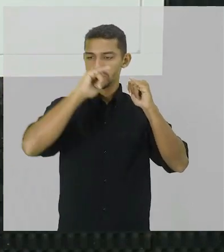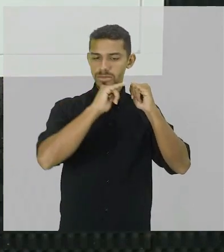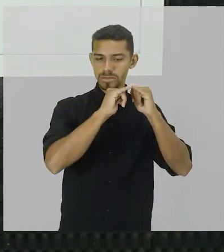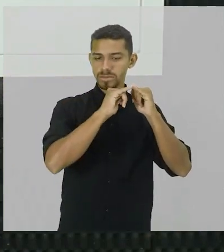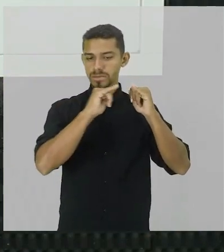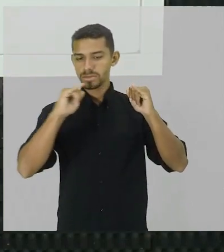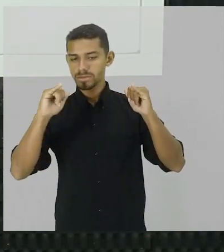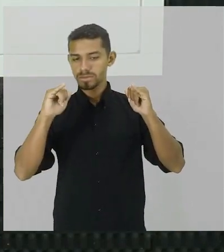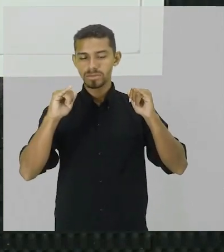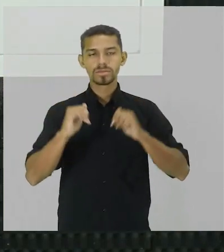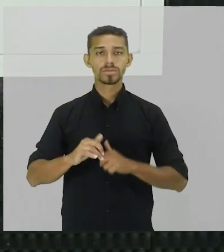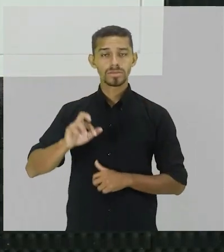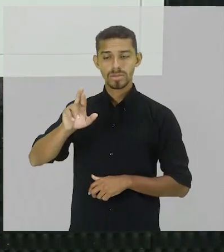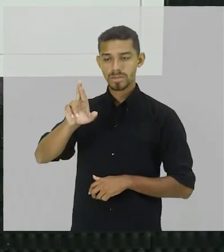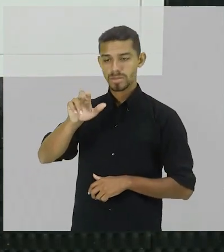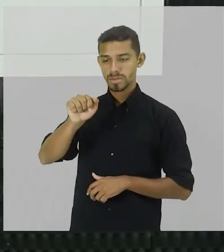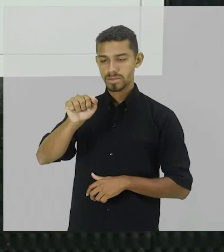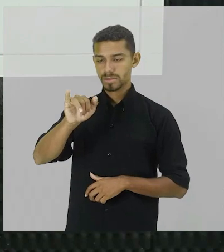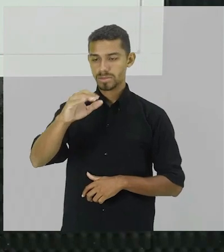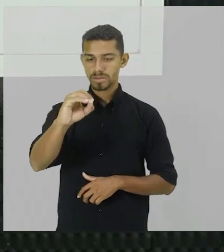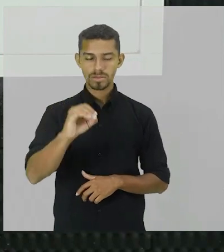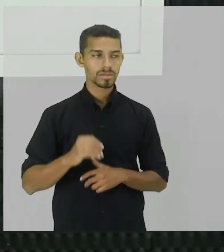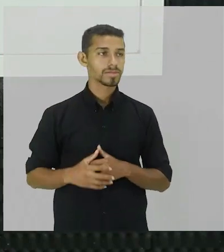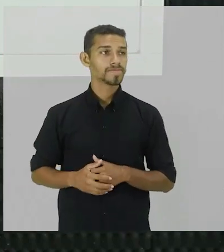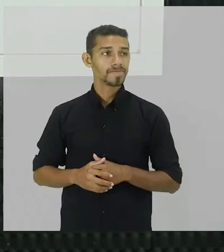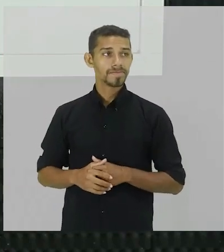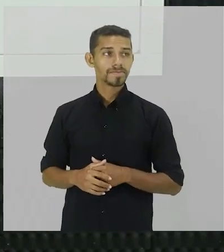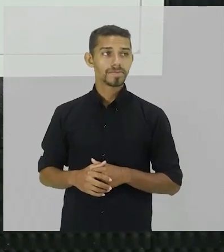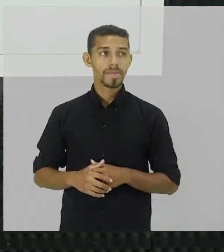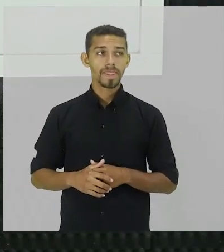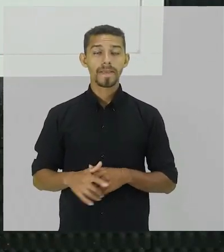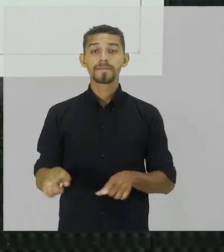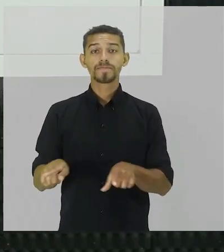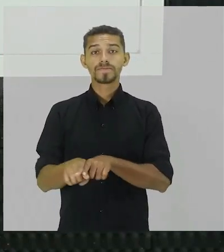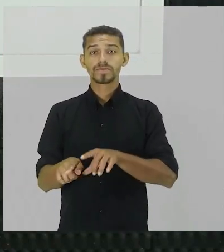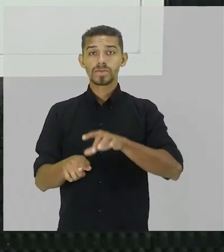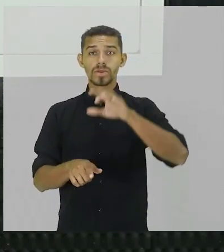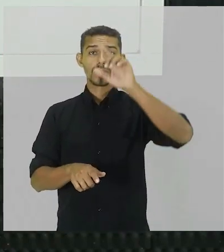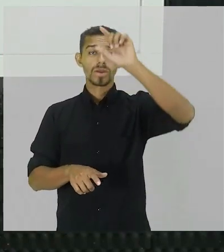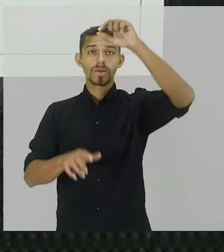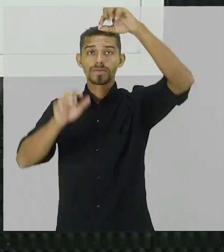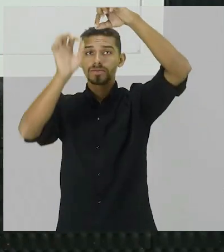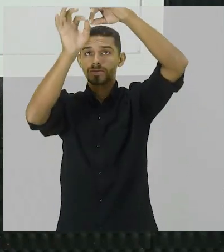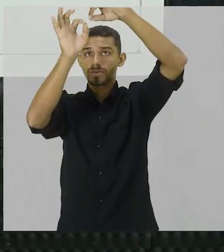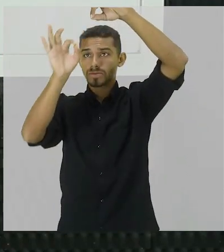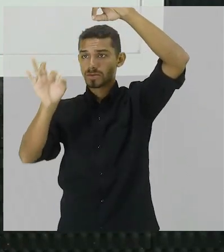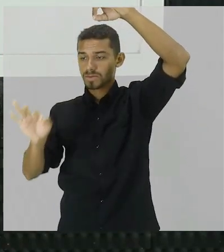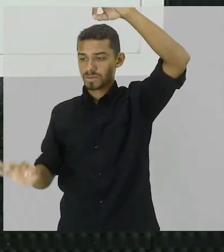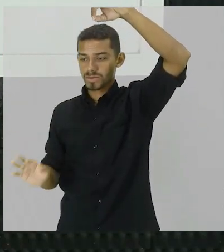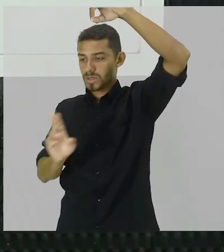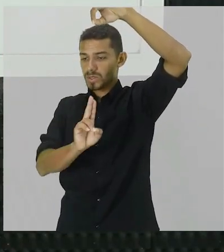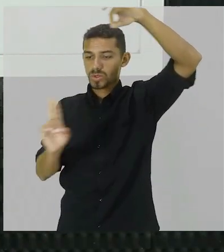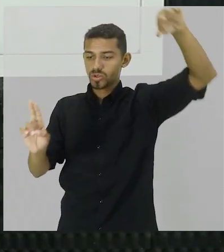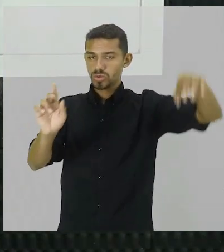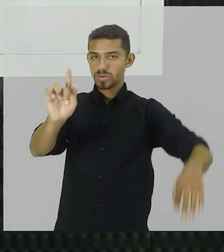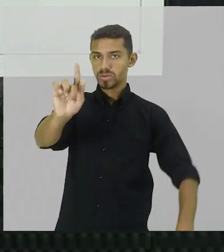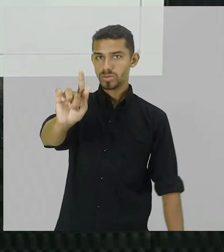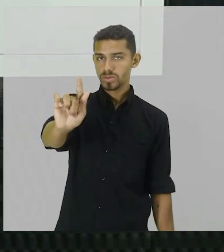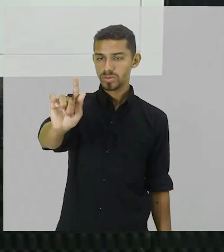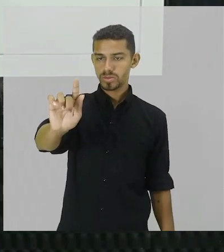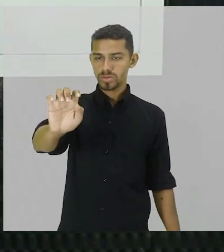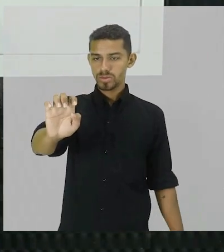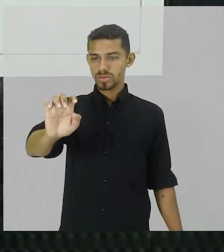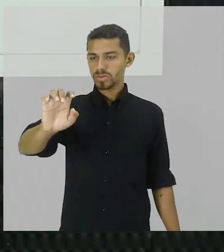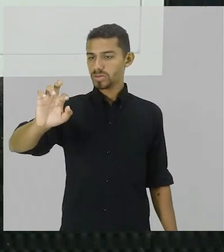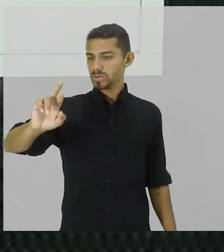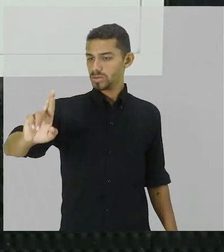raio, e essa medida que vai do vértice até esse ponto aqui, que é chamado de geratriz. Tá?